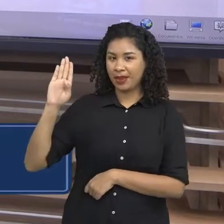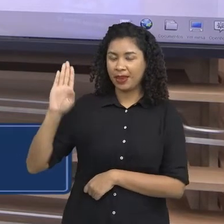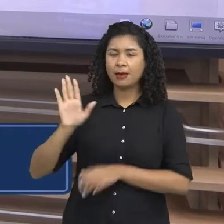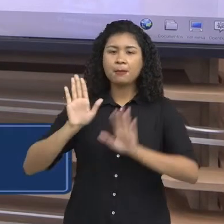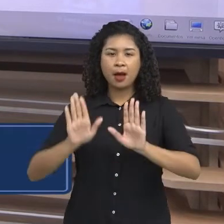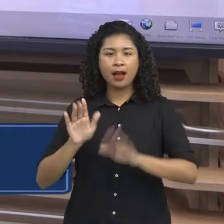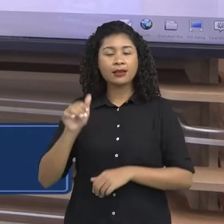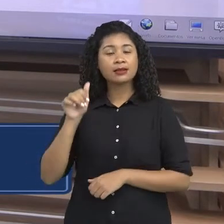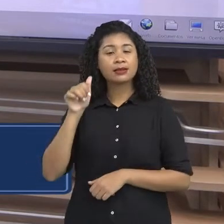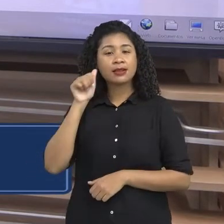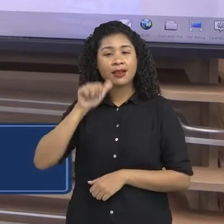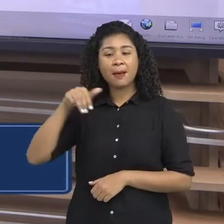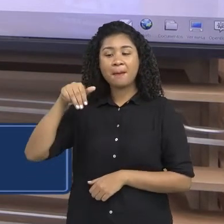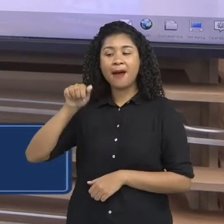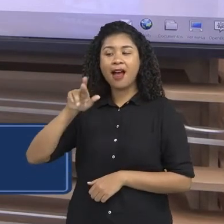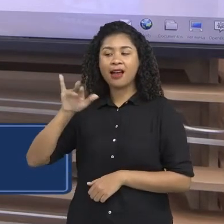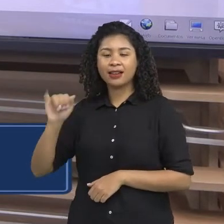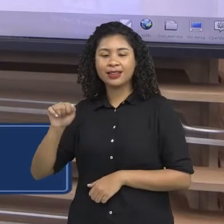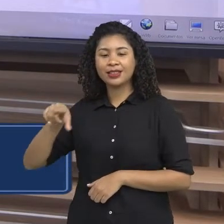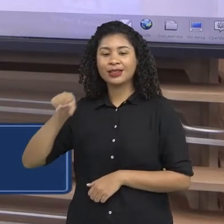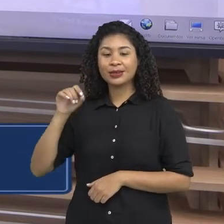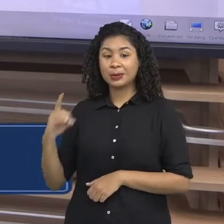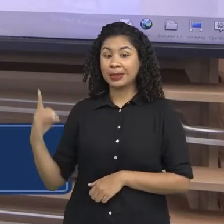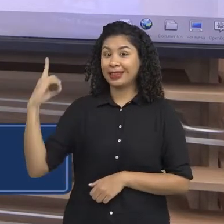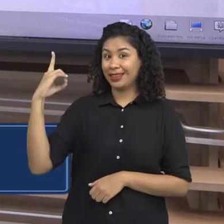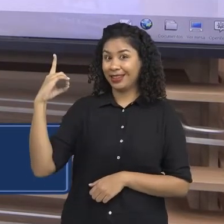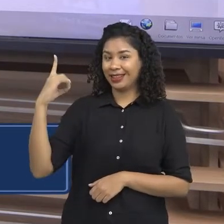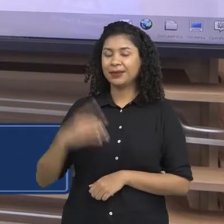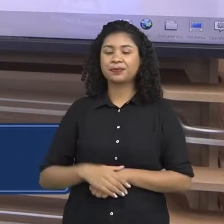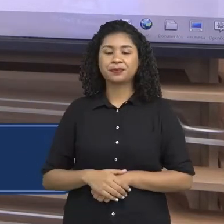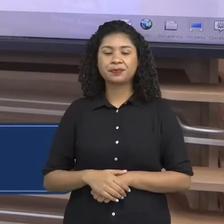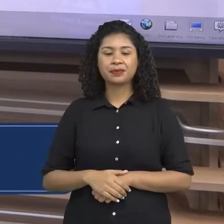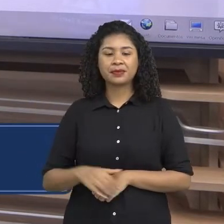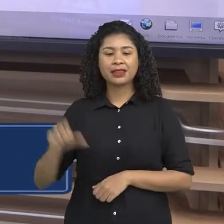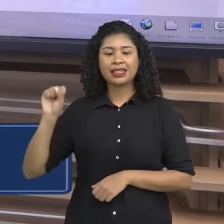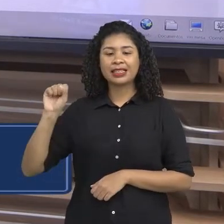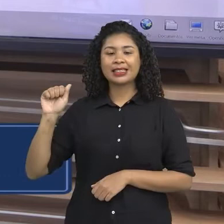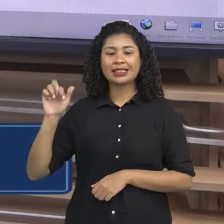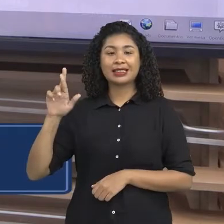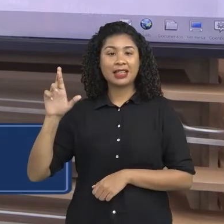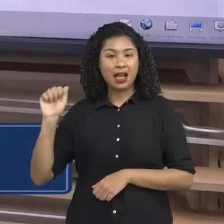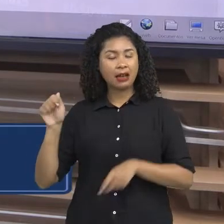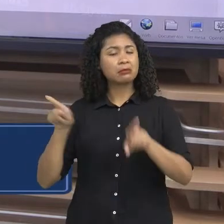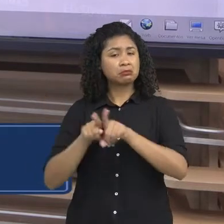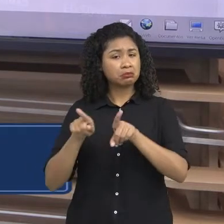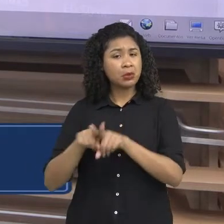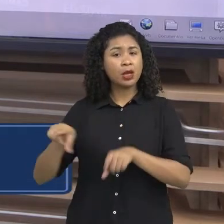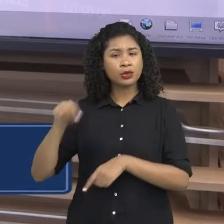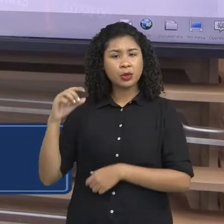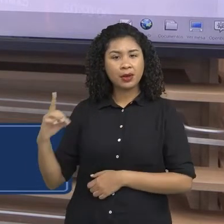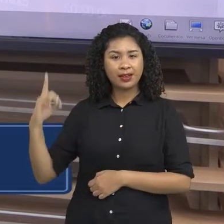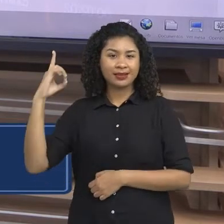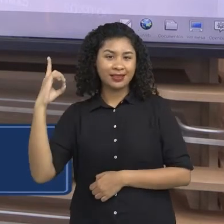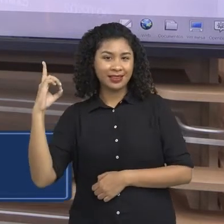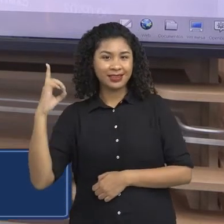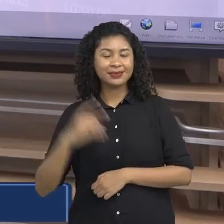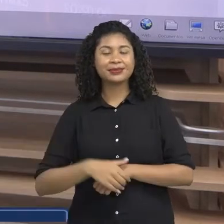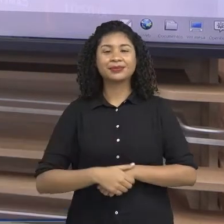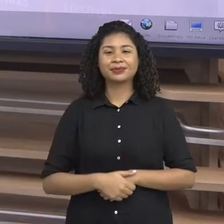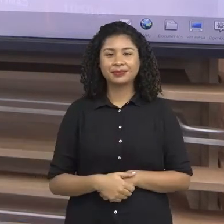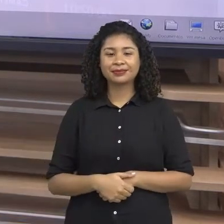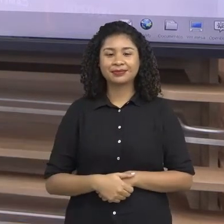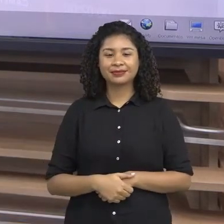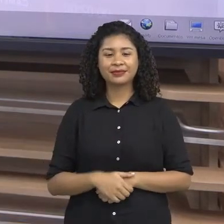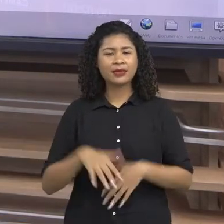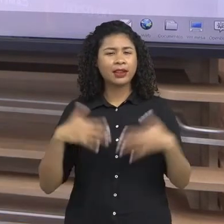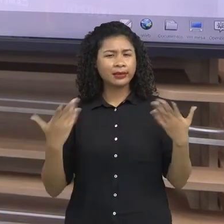a Maria marcou a letra D. Temos mais alguém? A Sara, né? A Sara também marcou a letra D junto com a Maria, né?